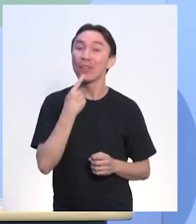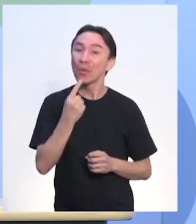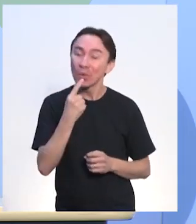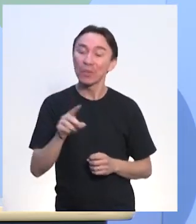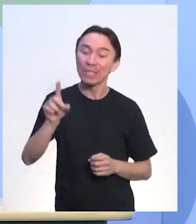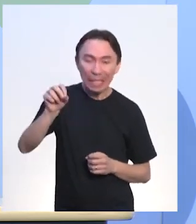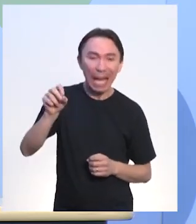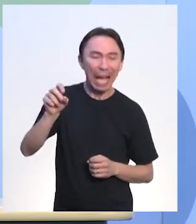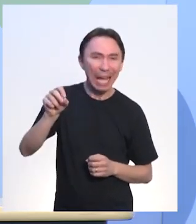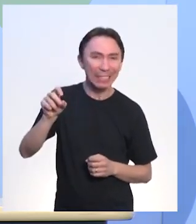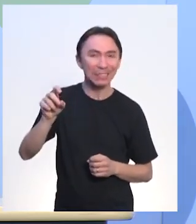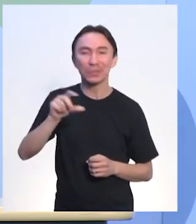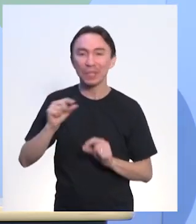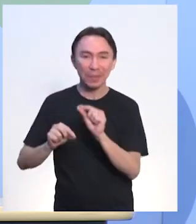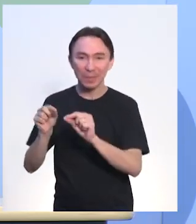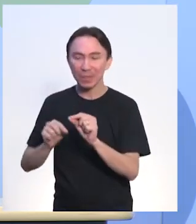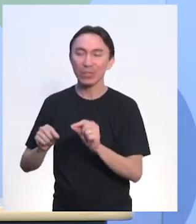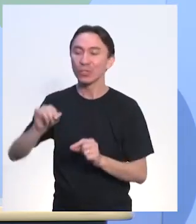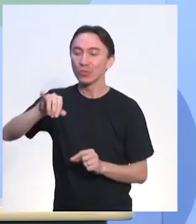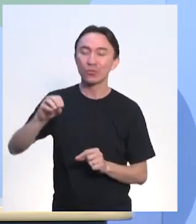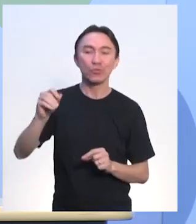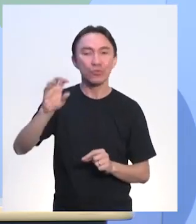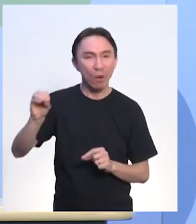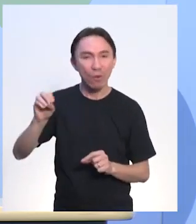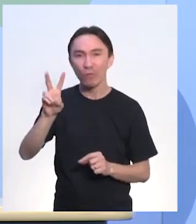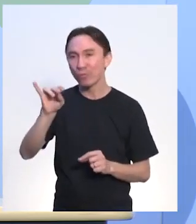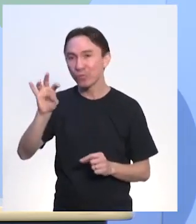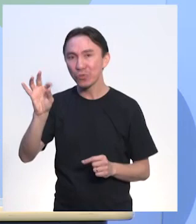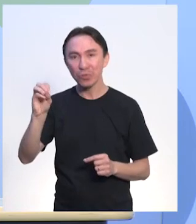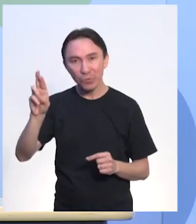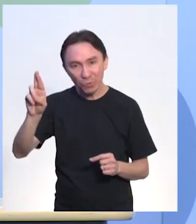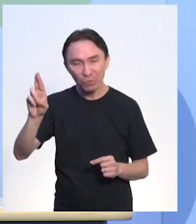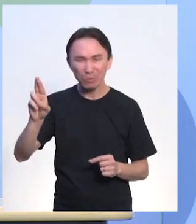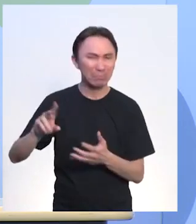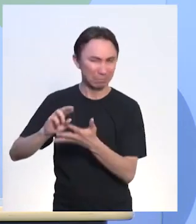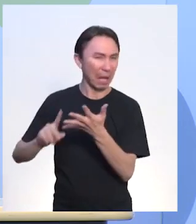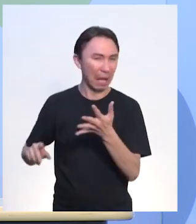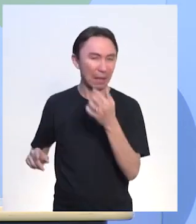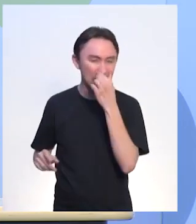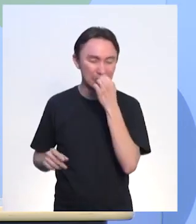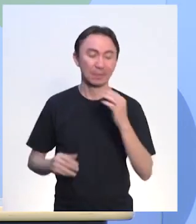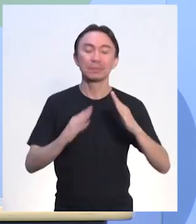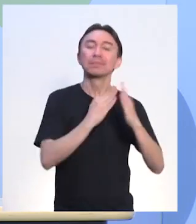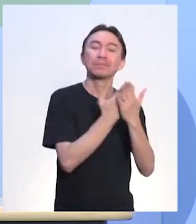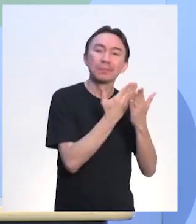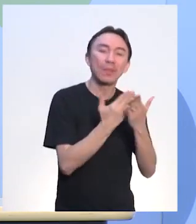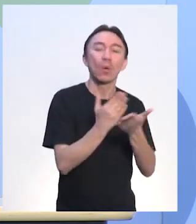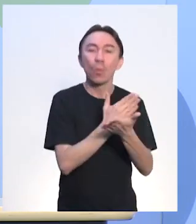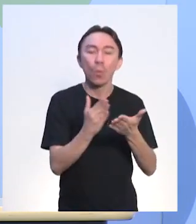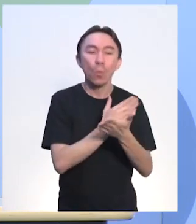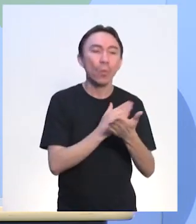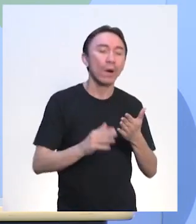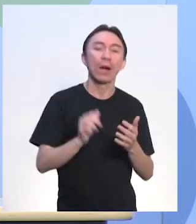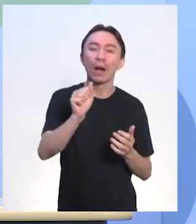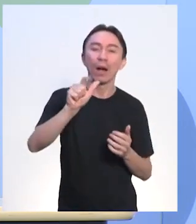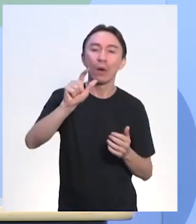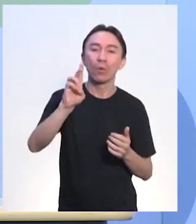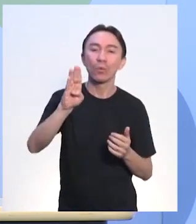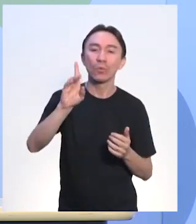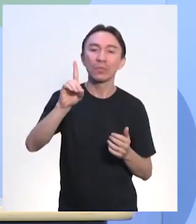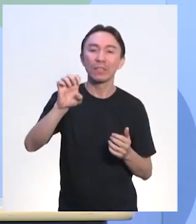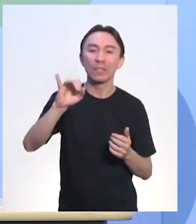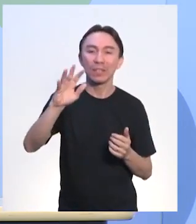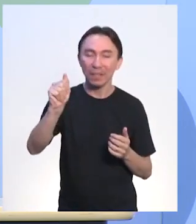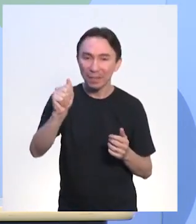Gabriel, Mirelle, João Vitor, entre outros. Quero mandar um abraço para algumas escolas. Aldeia, Oswaldo Padre Afonso Pachotti